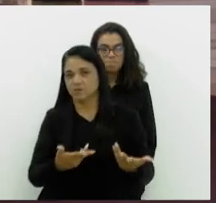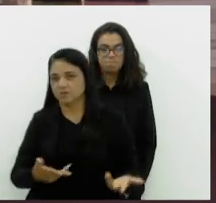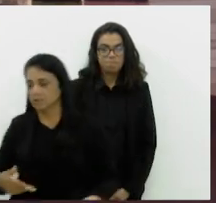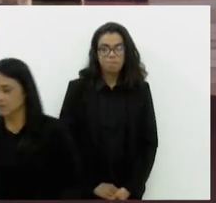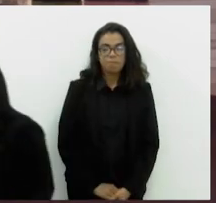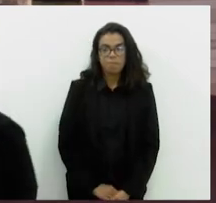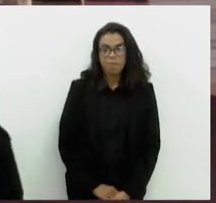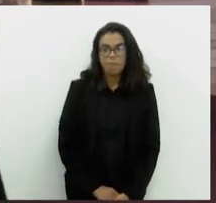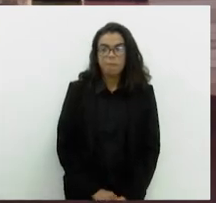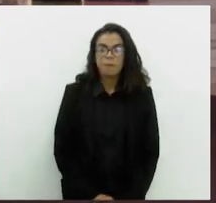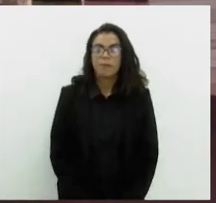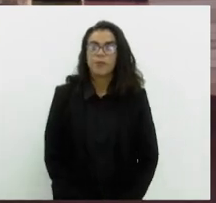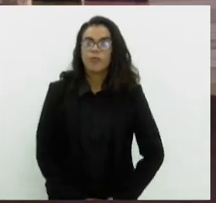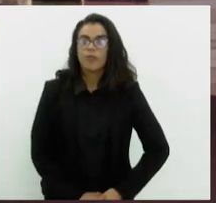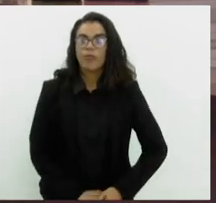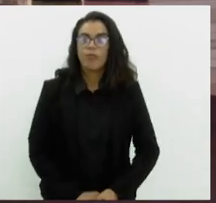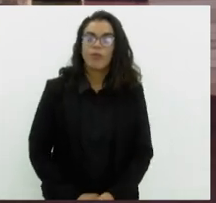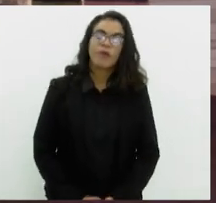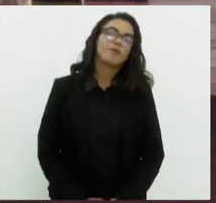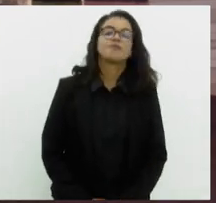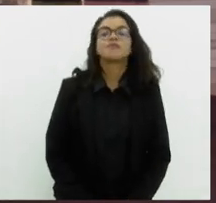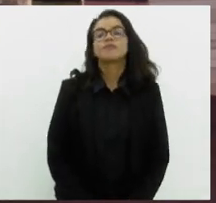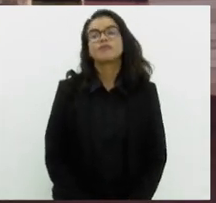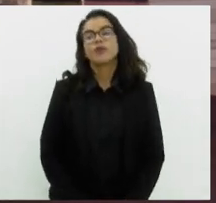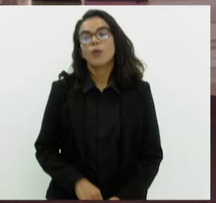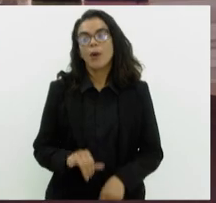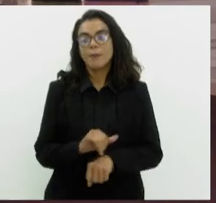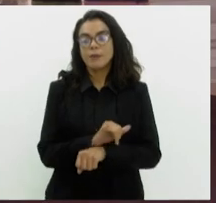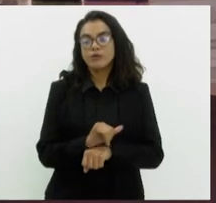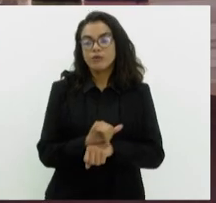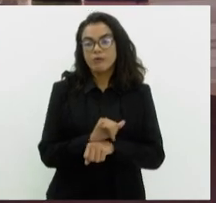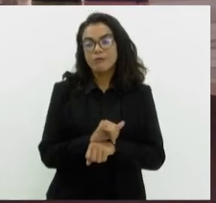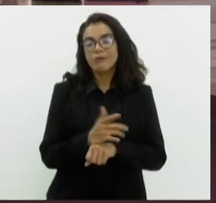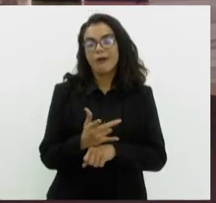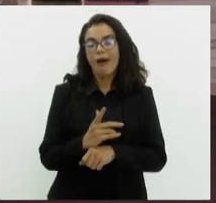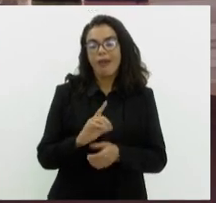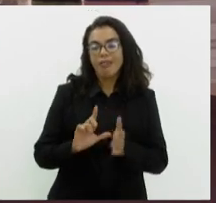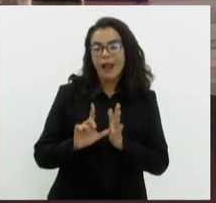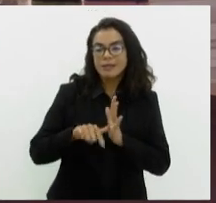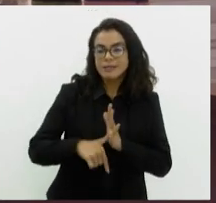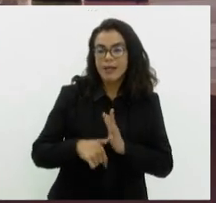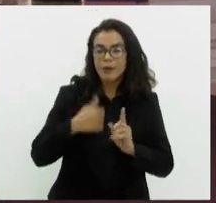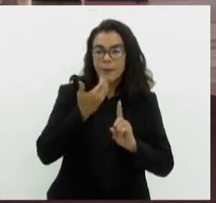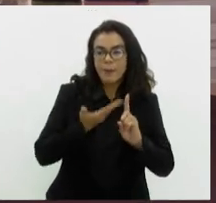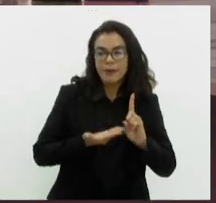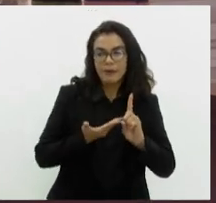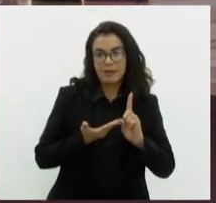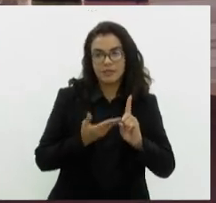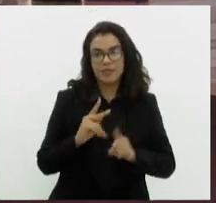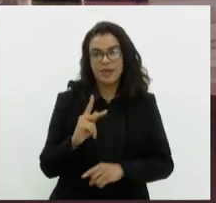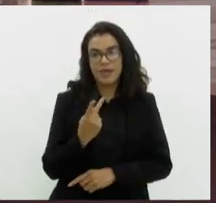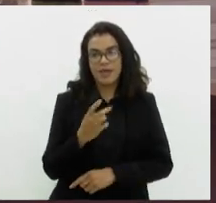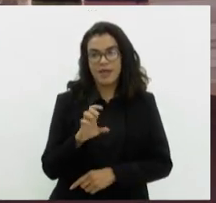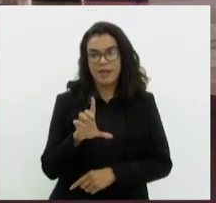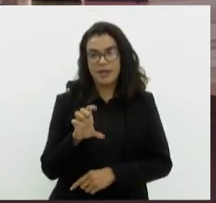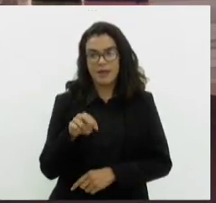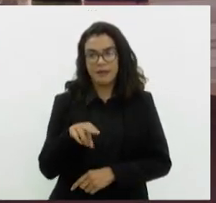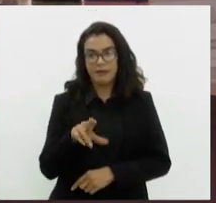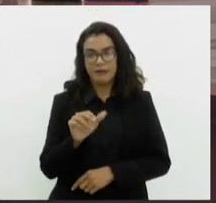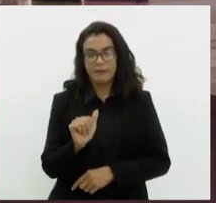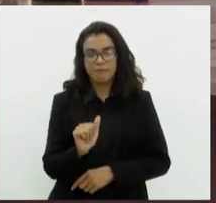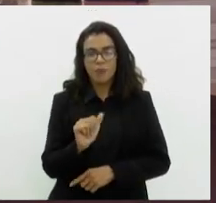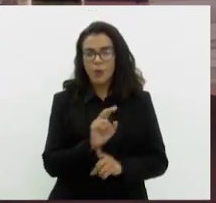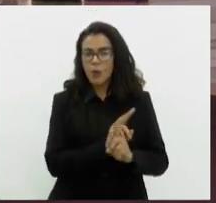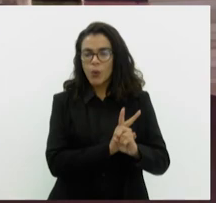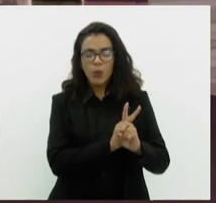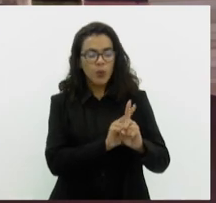que chega até tarde, em alguma medida, essa homenagem à professora Helena Teodoro, essa mulher que tem o